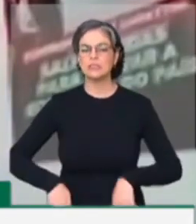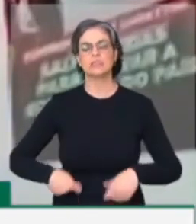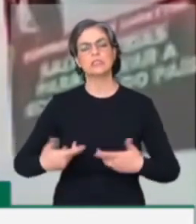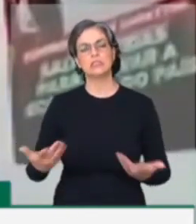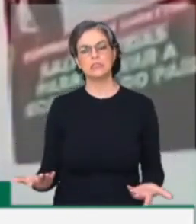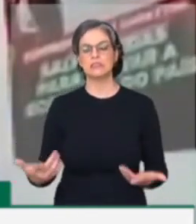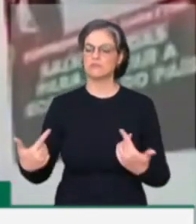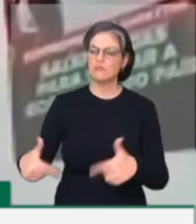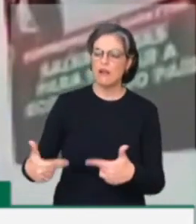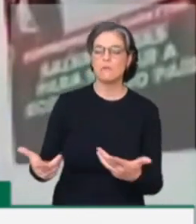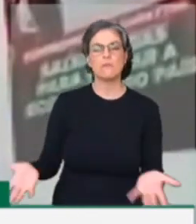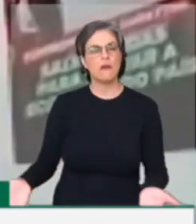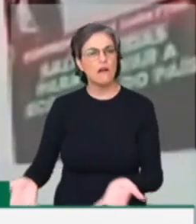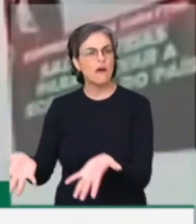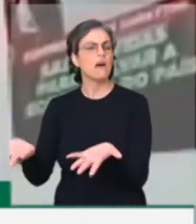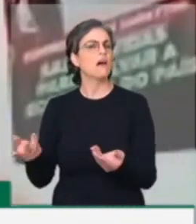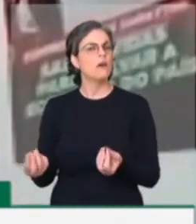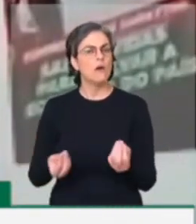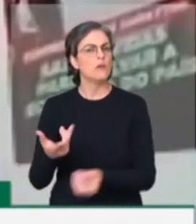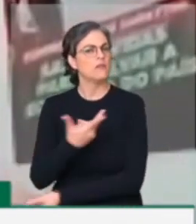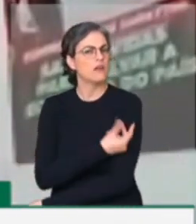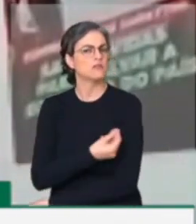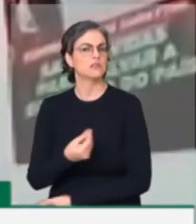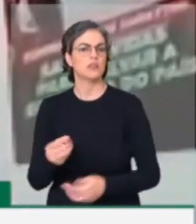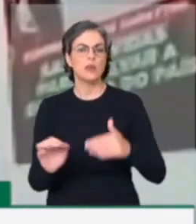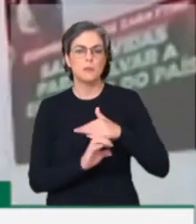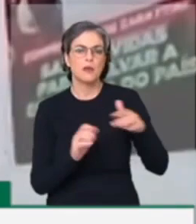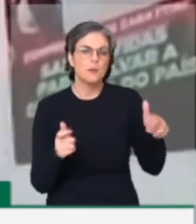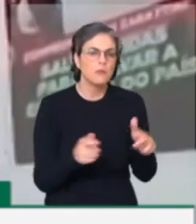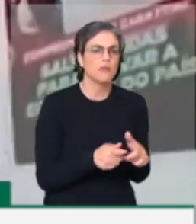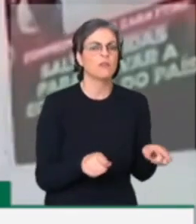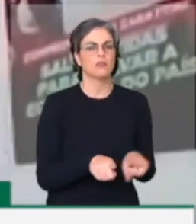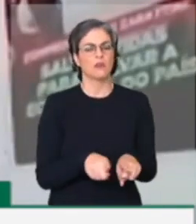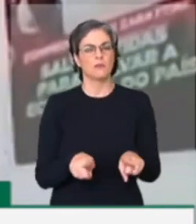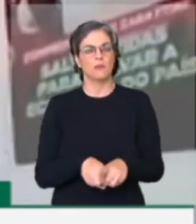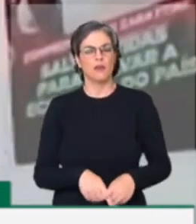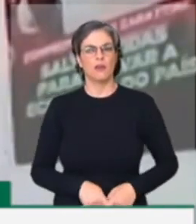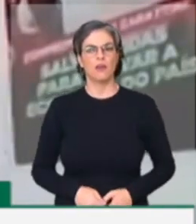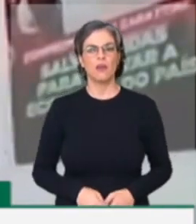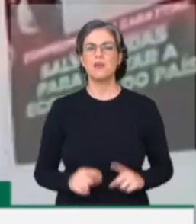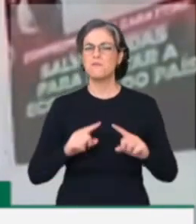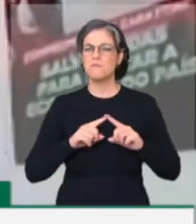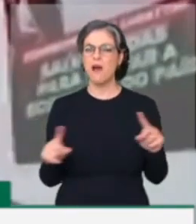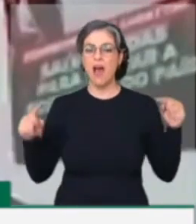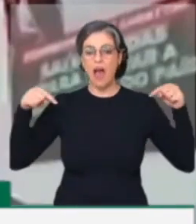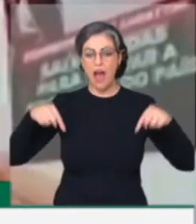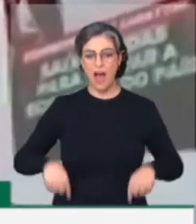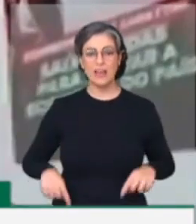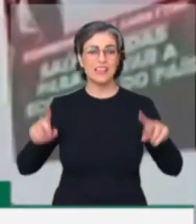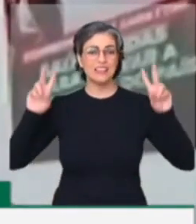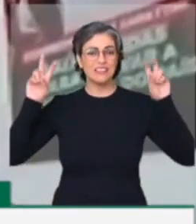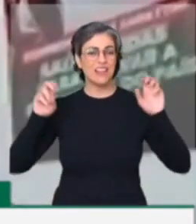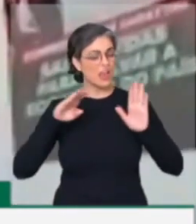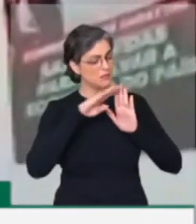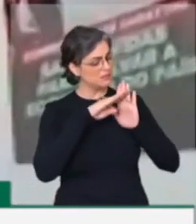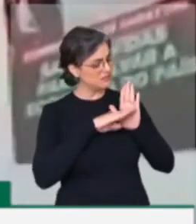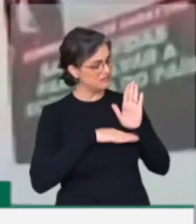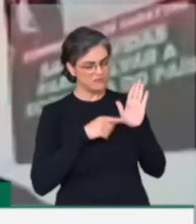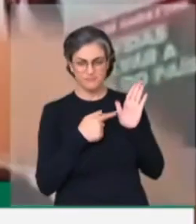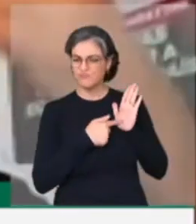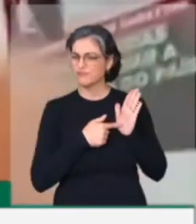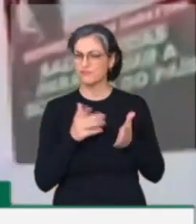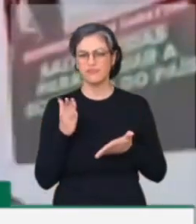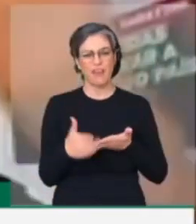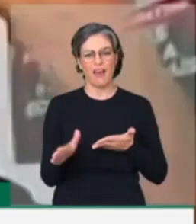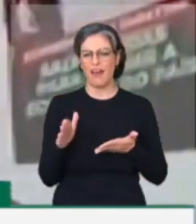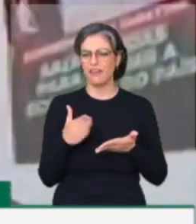as micro e pequenas empresas. E nós estamos aqui discutindo uma pauta que não tem nada a ver com esse